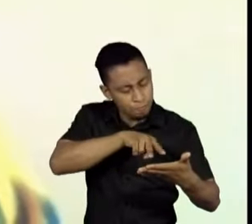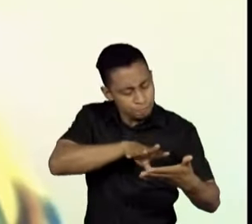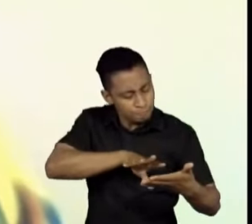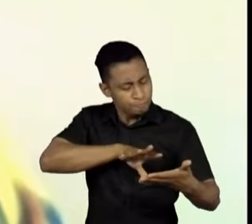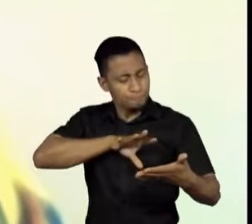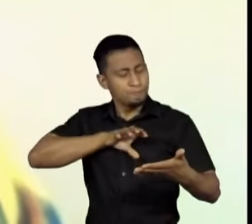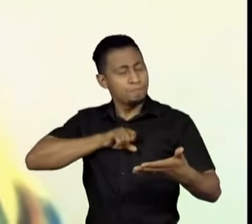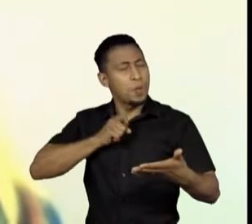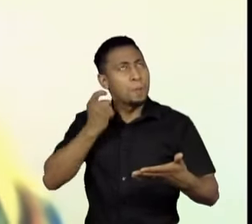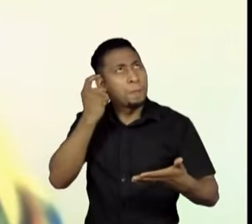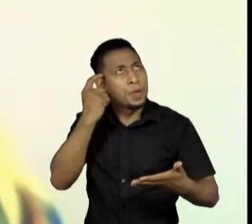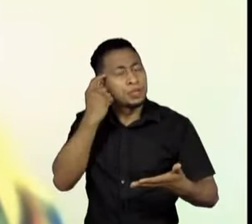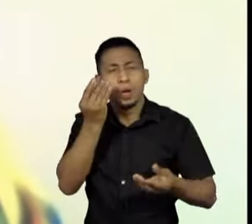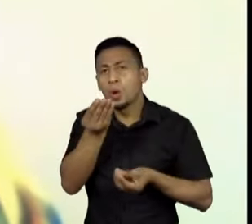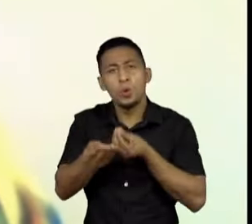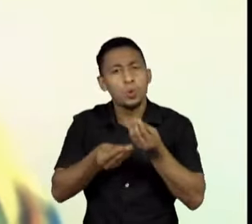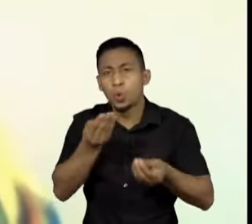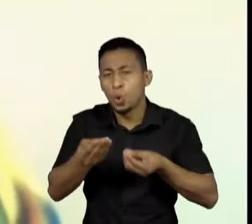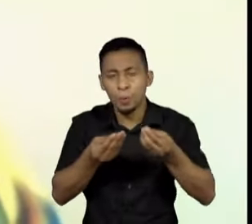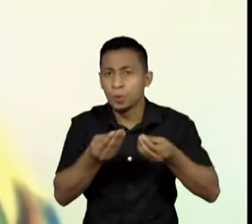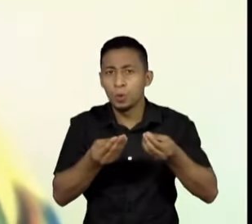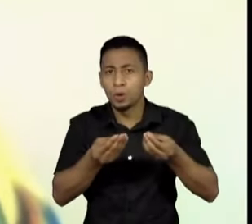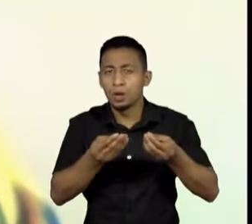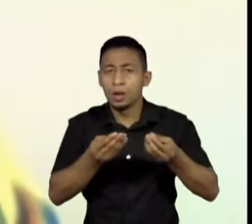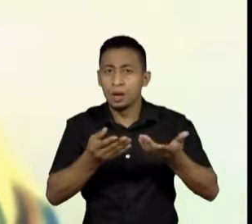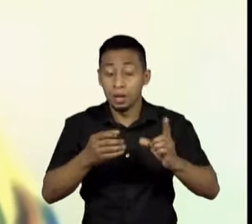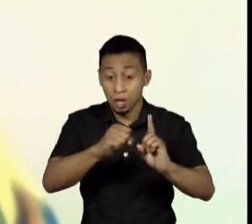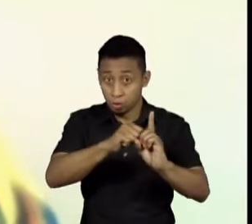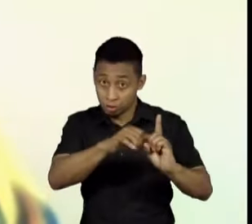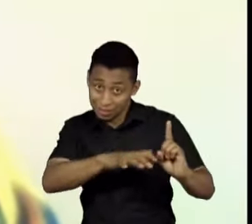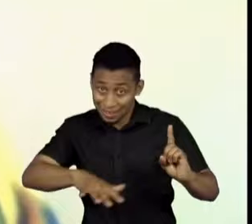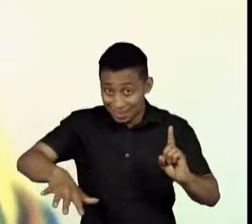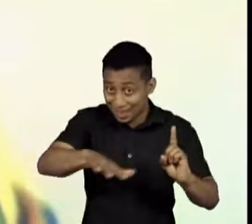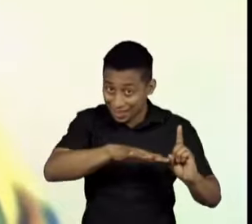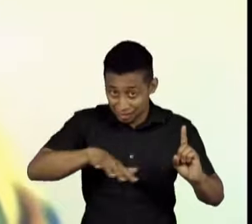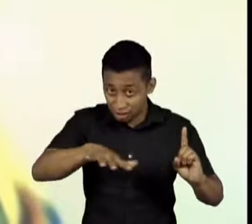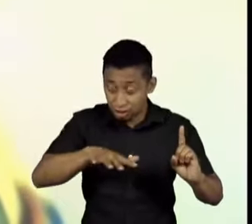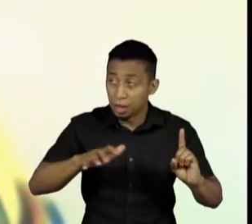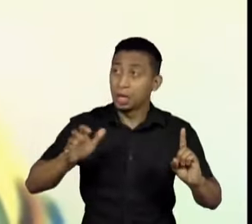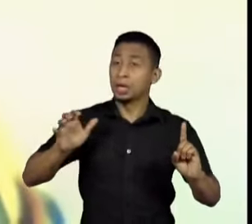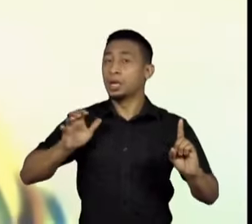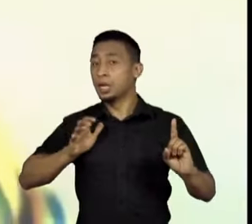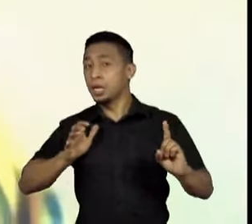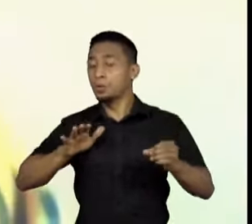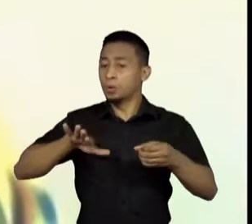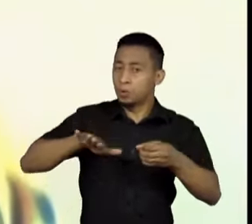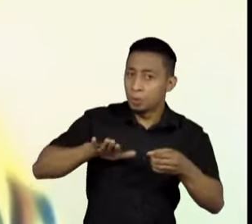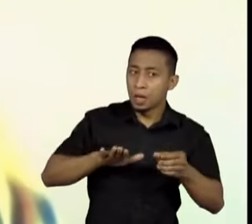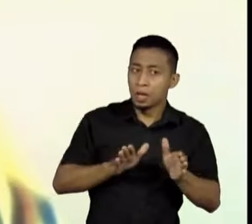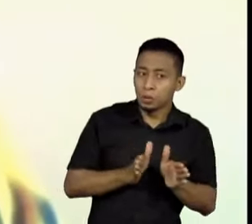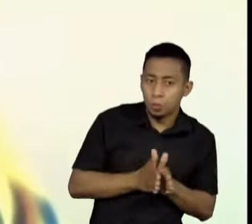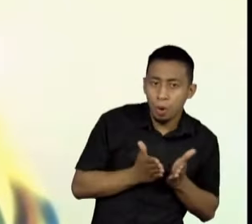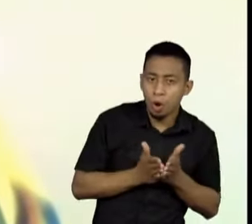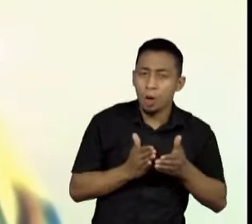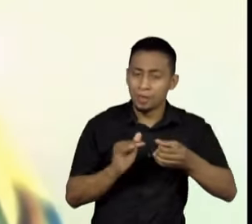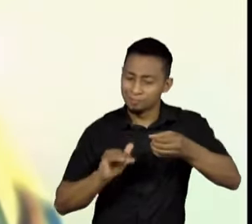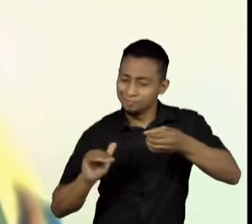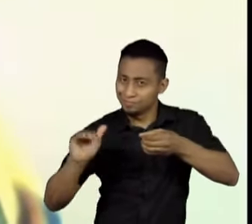como as classes populares se apropriam da língua portuguesa. A maneira como